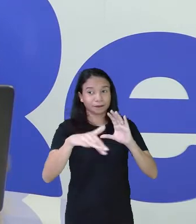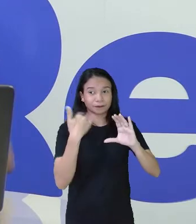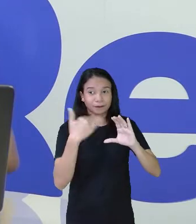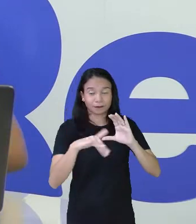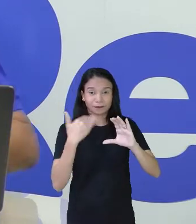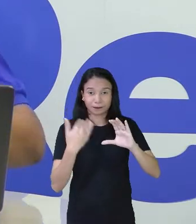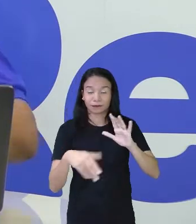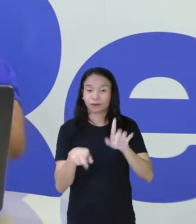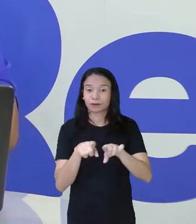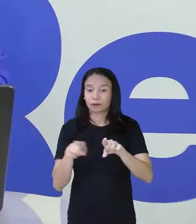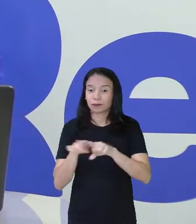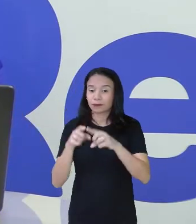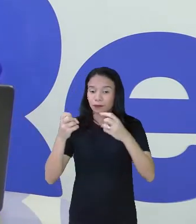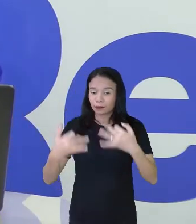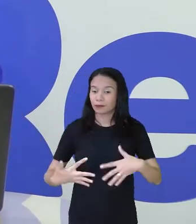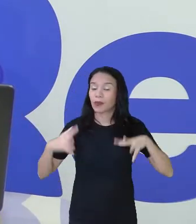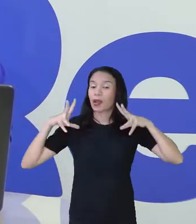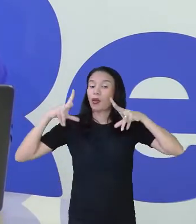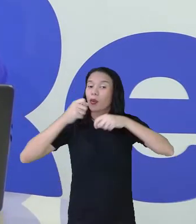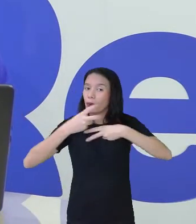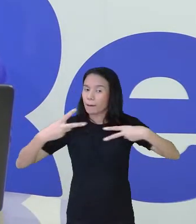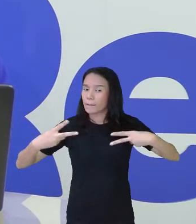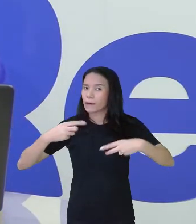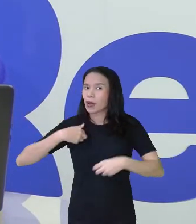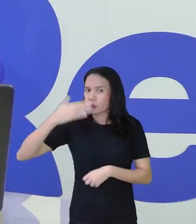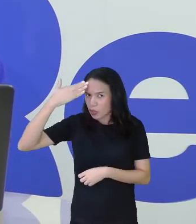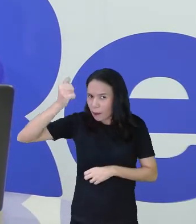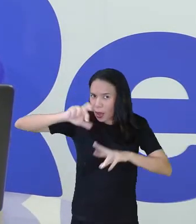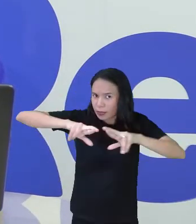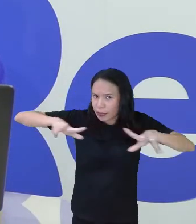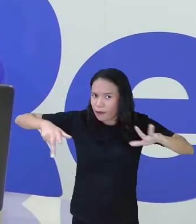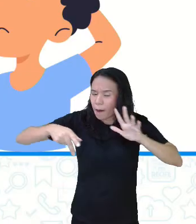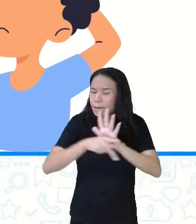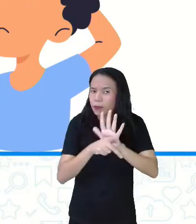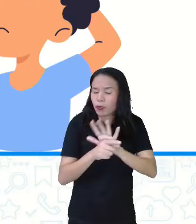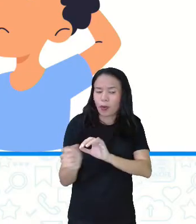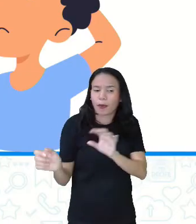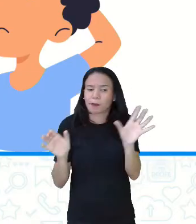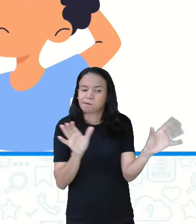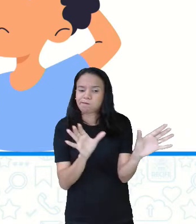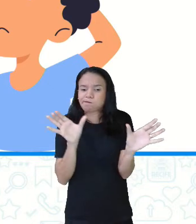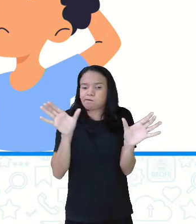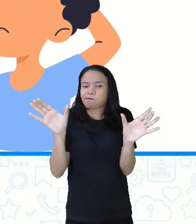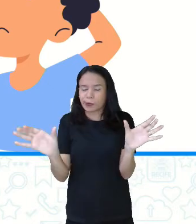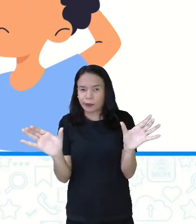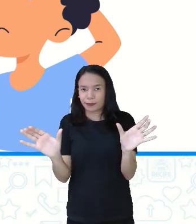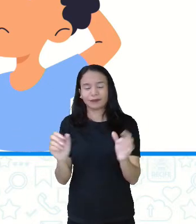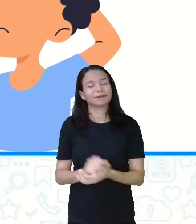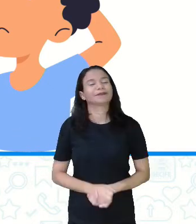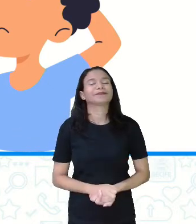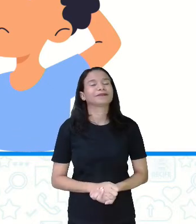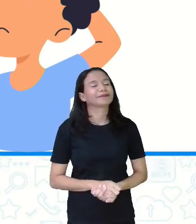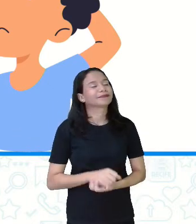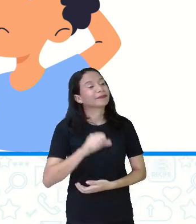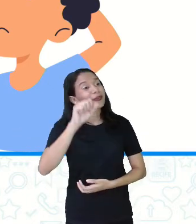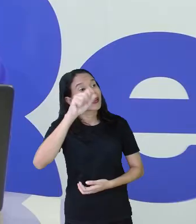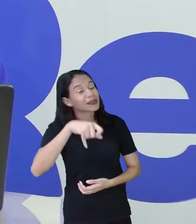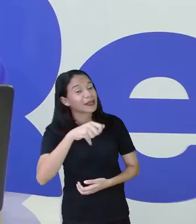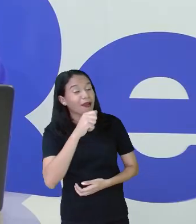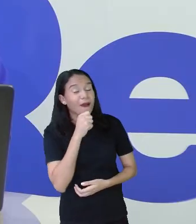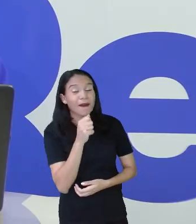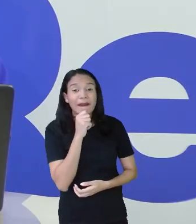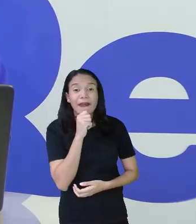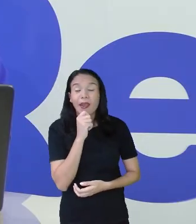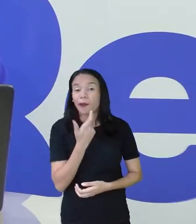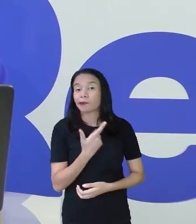mensagem, explicando se um animal se você sabe a diferença entre extinto e extinção. É isso aí, Abigail. Até agora